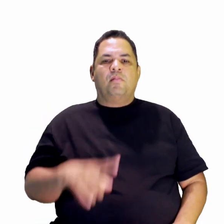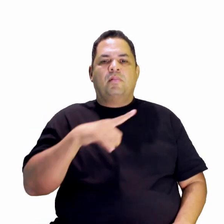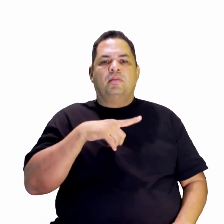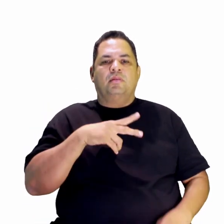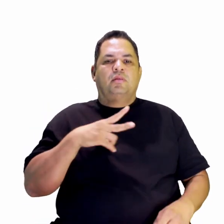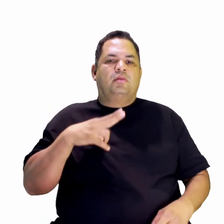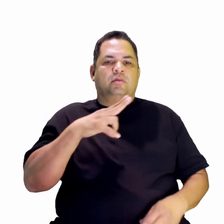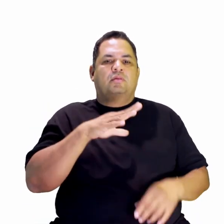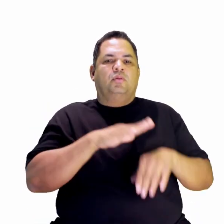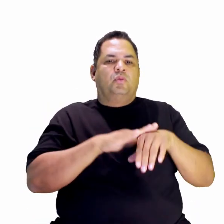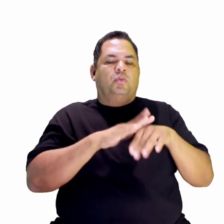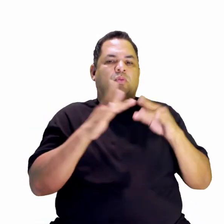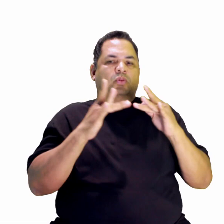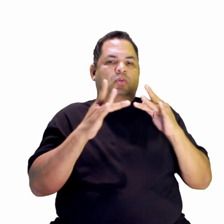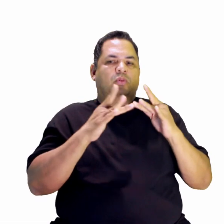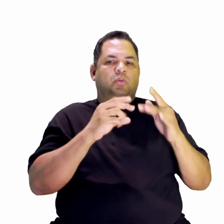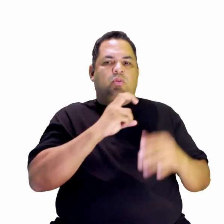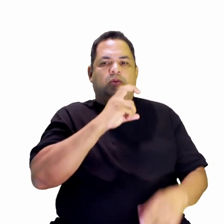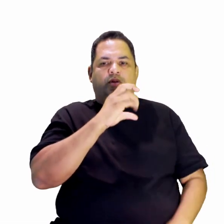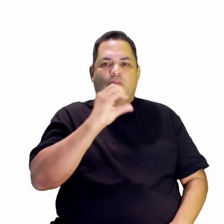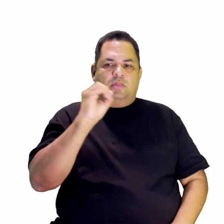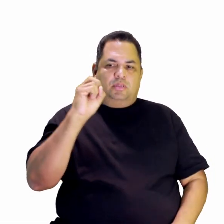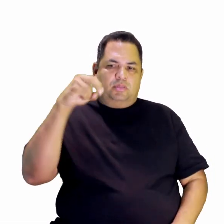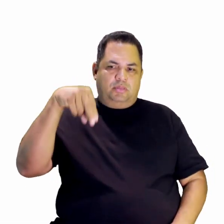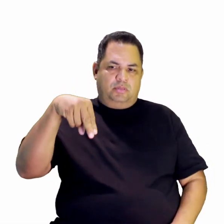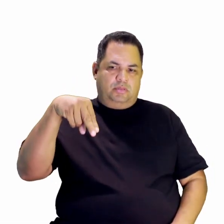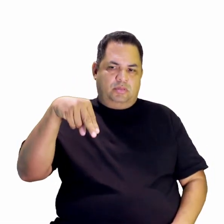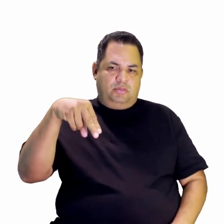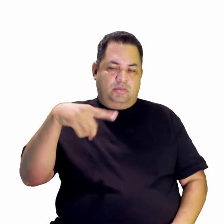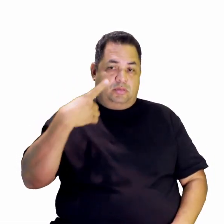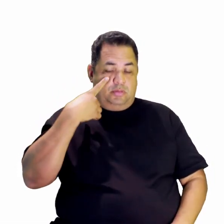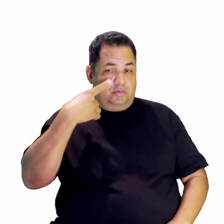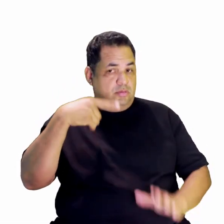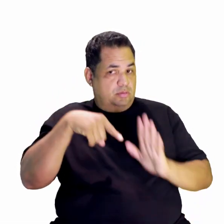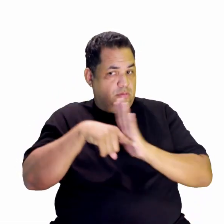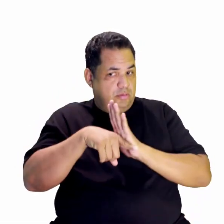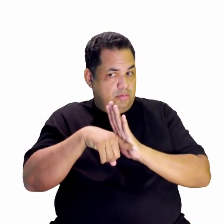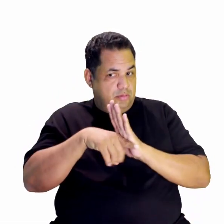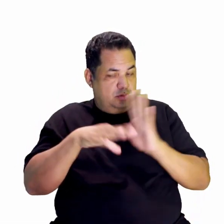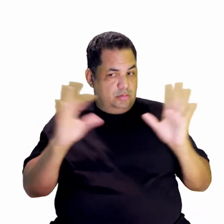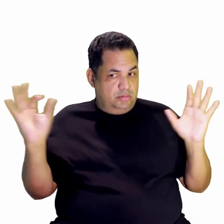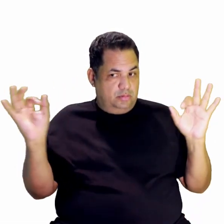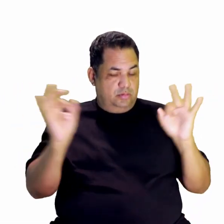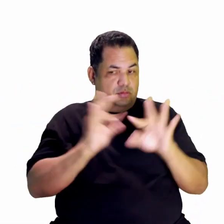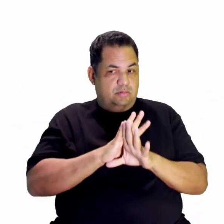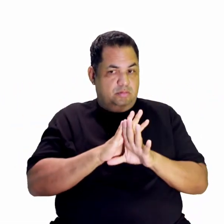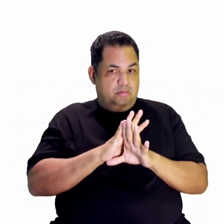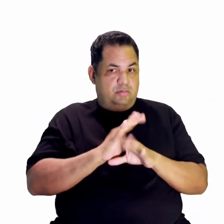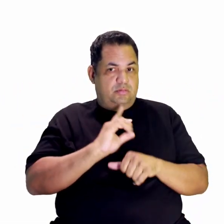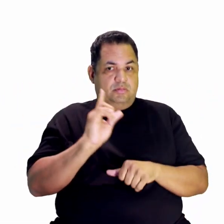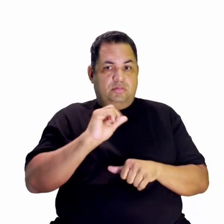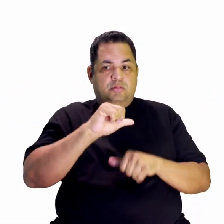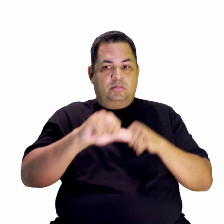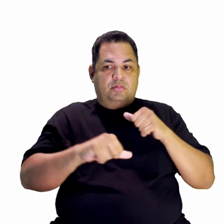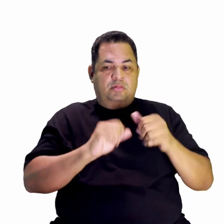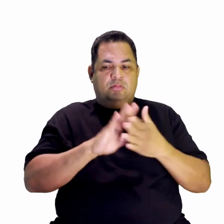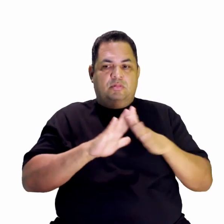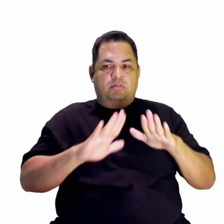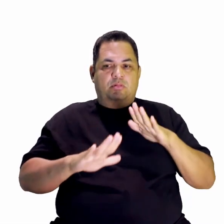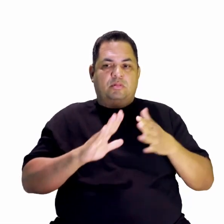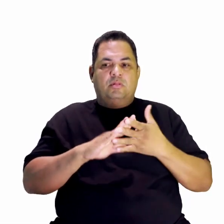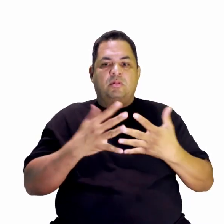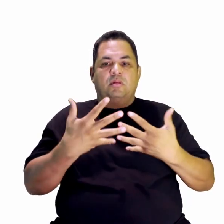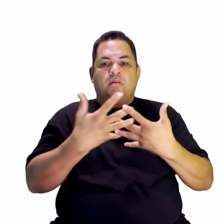de atrito de 500 N. Ponto. Agora nós analisamos isso aí. Esse é o atrito que não muda, porque depende da caixa e do caminhão.